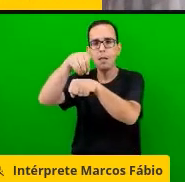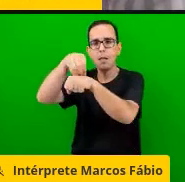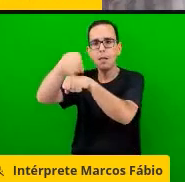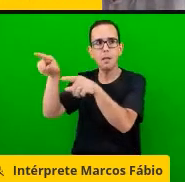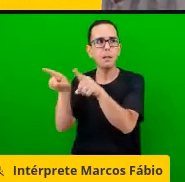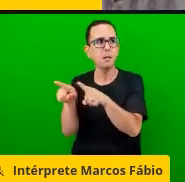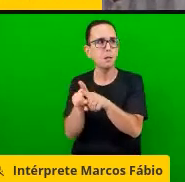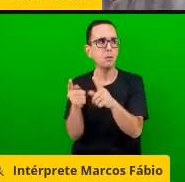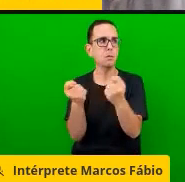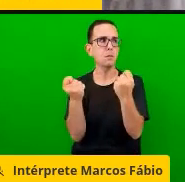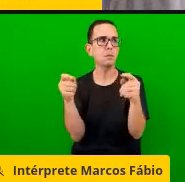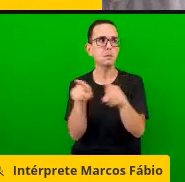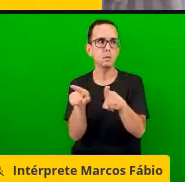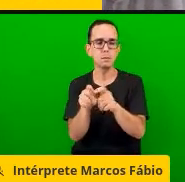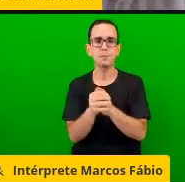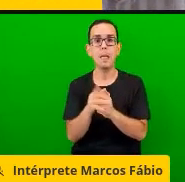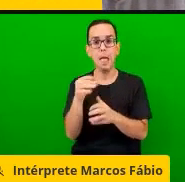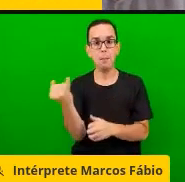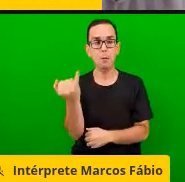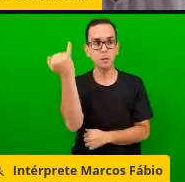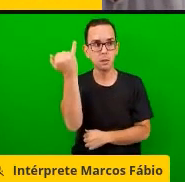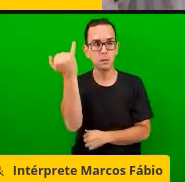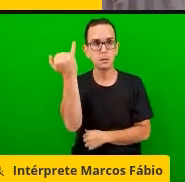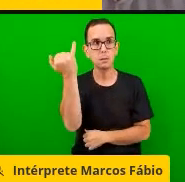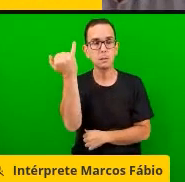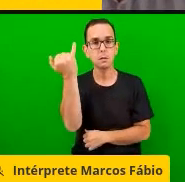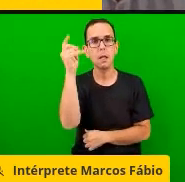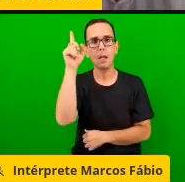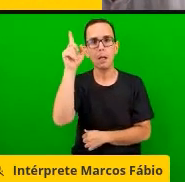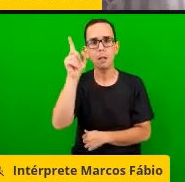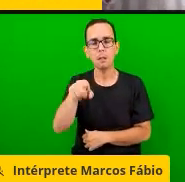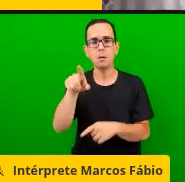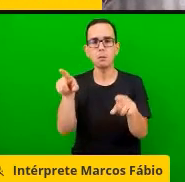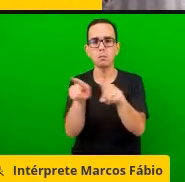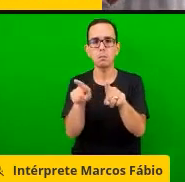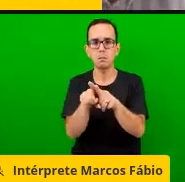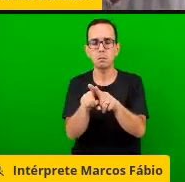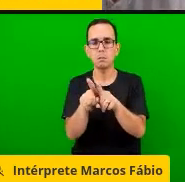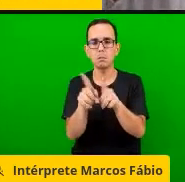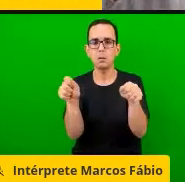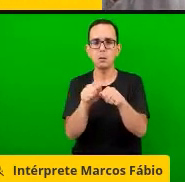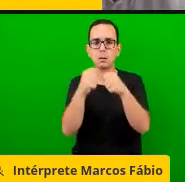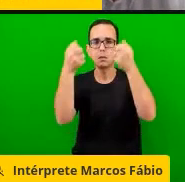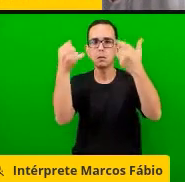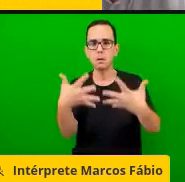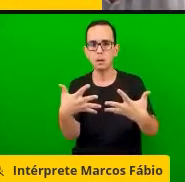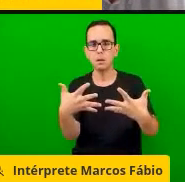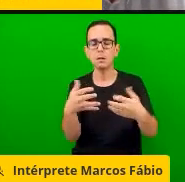econômica. É importante, pessoal, como e tudo isso que a gente está falando é para ser um